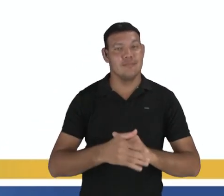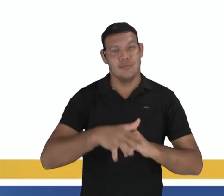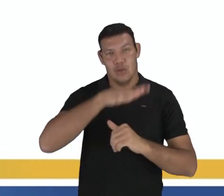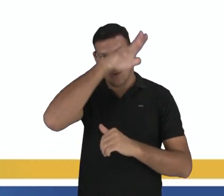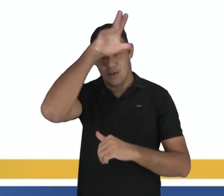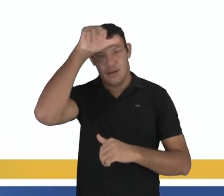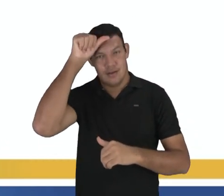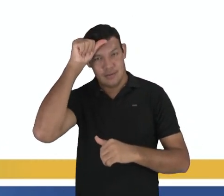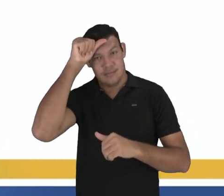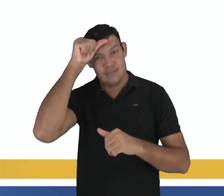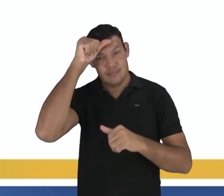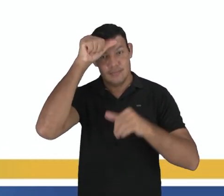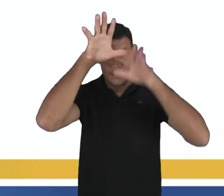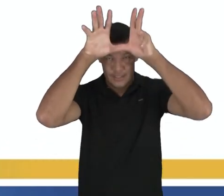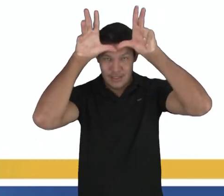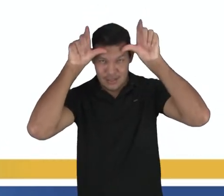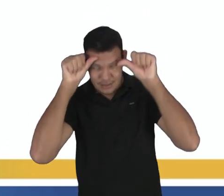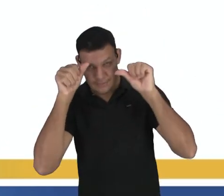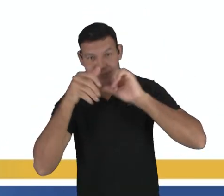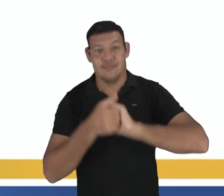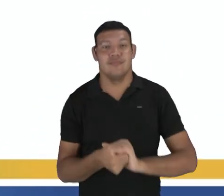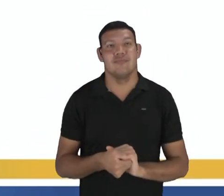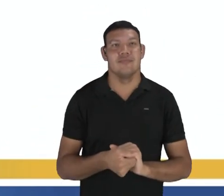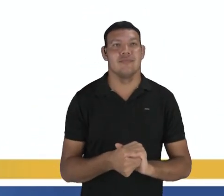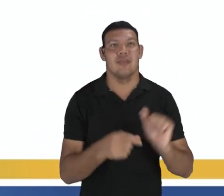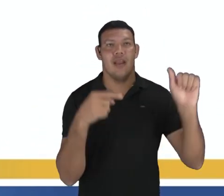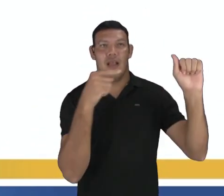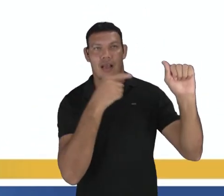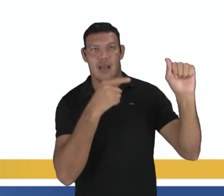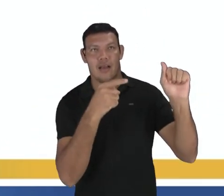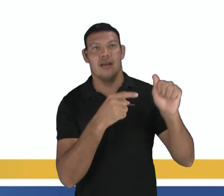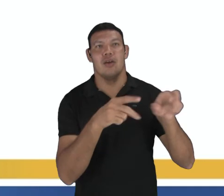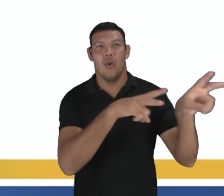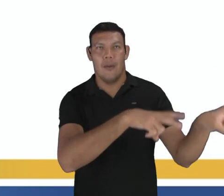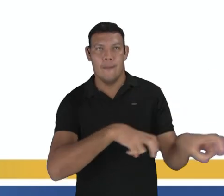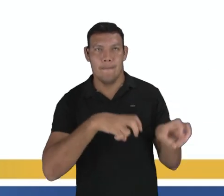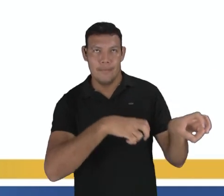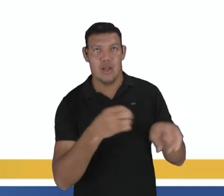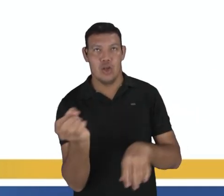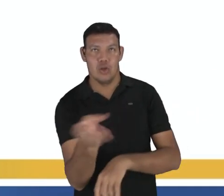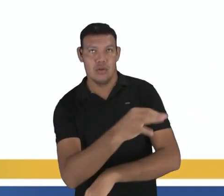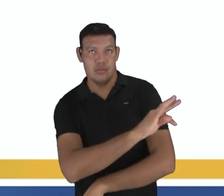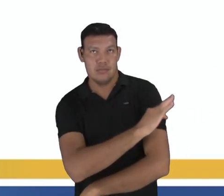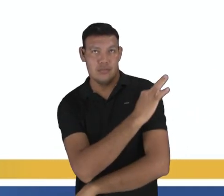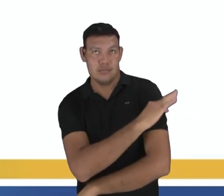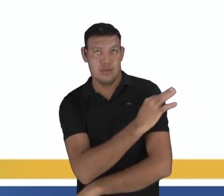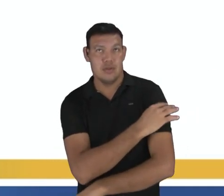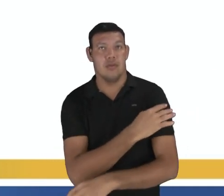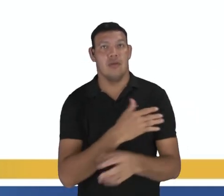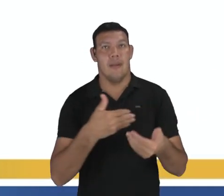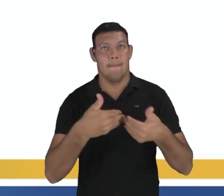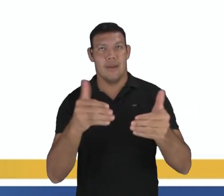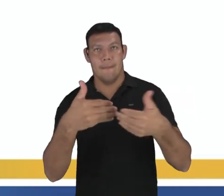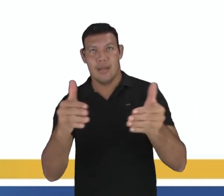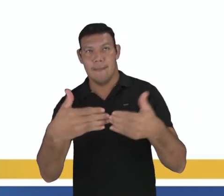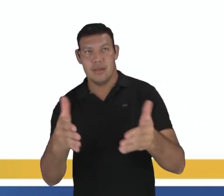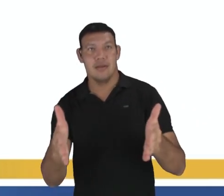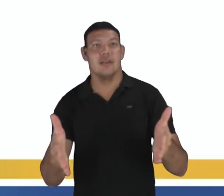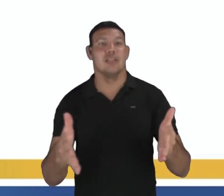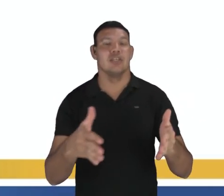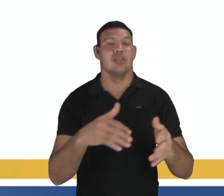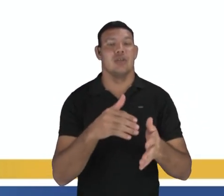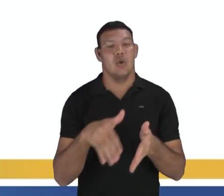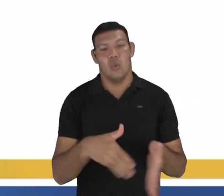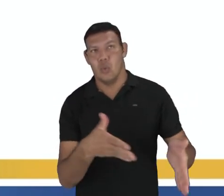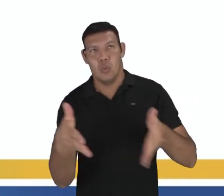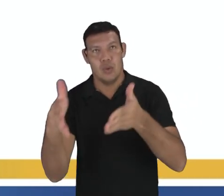Acre. Reforma agrária, inovação técnica no corte da seringa e abertura de ferrovias, uma larga oferta de